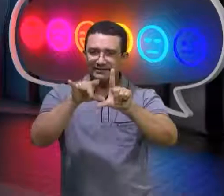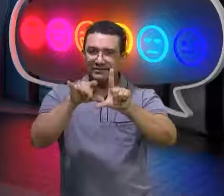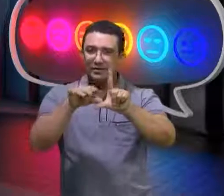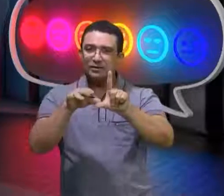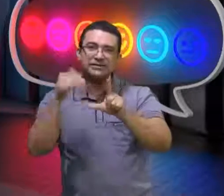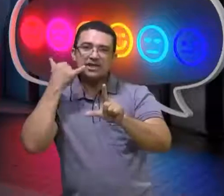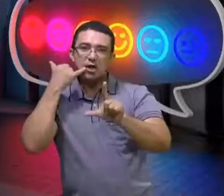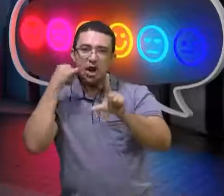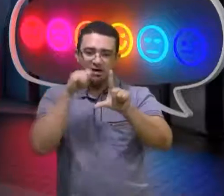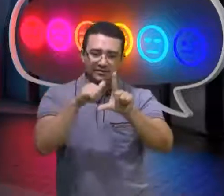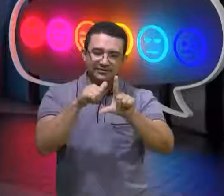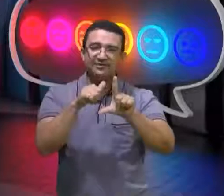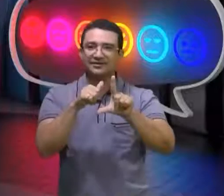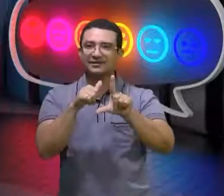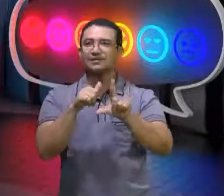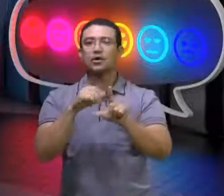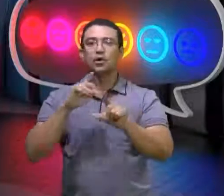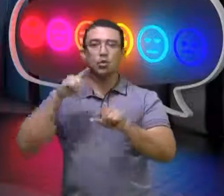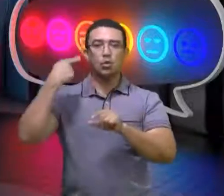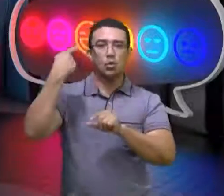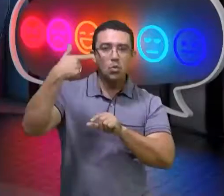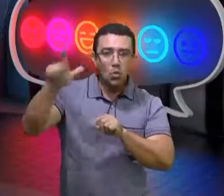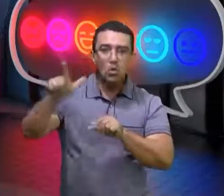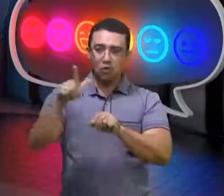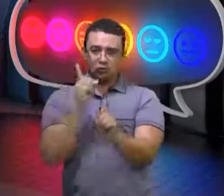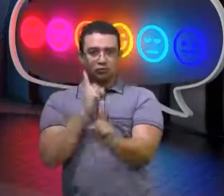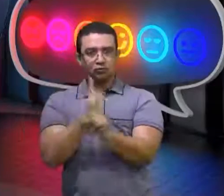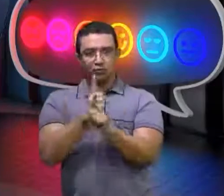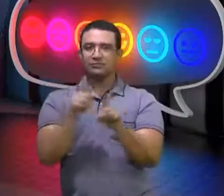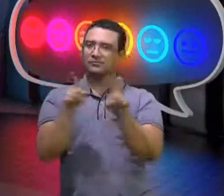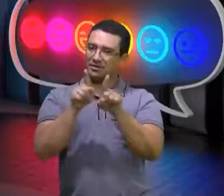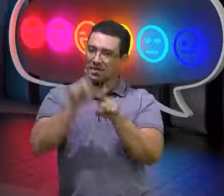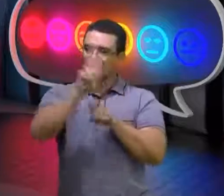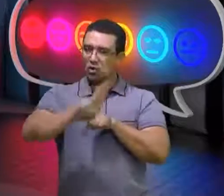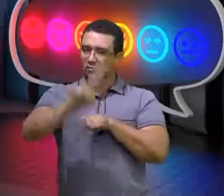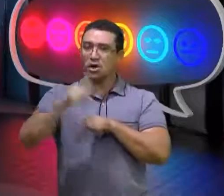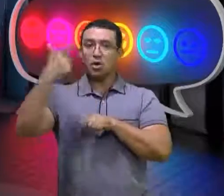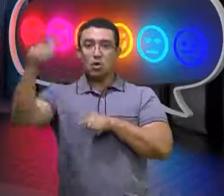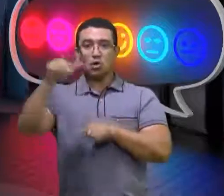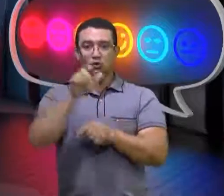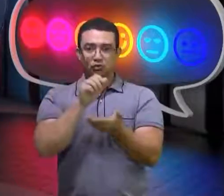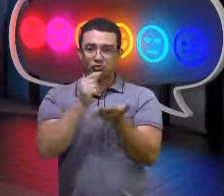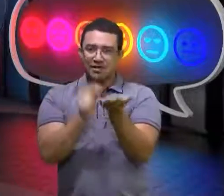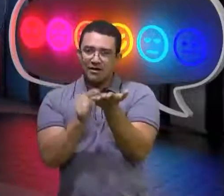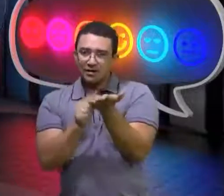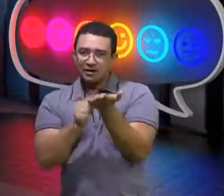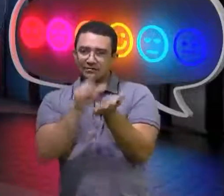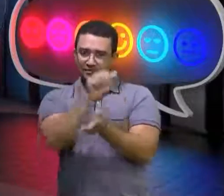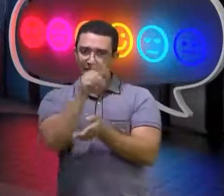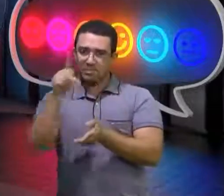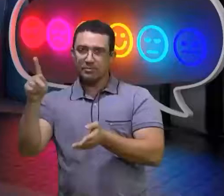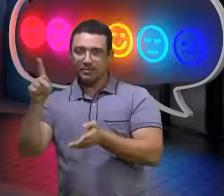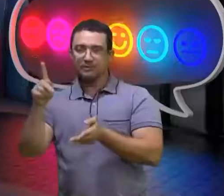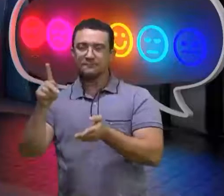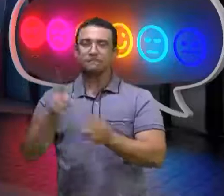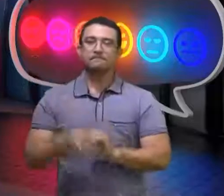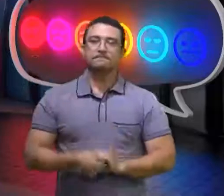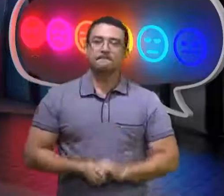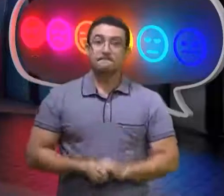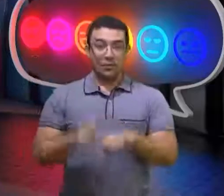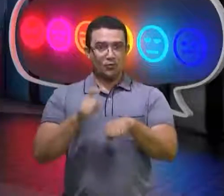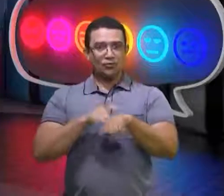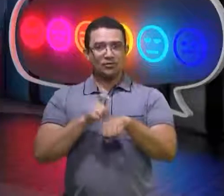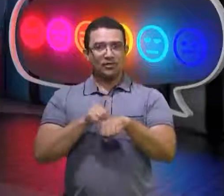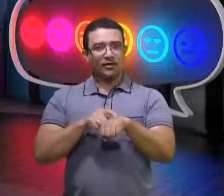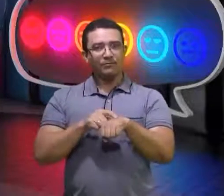aí, porque no nosso próximo encontro a gente vai estar usando outros aplicativos e outras ferramentas de interação, tá bom? O meu tempo